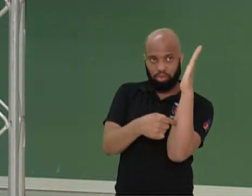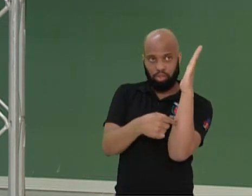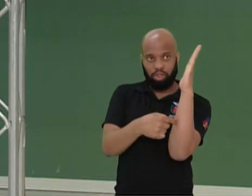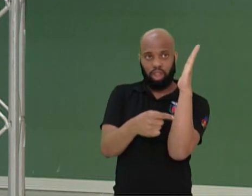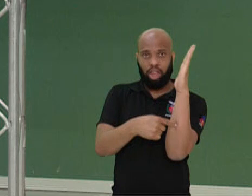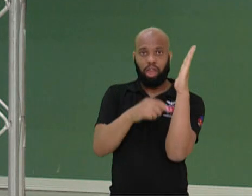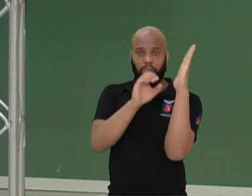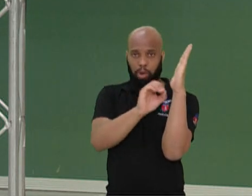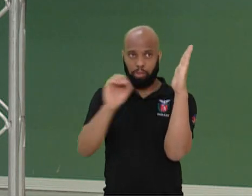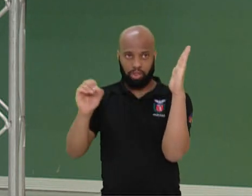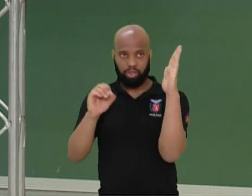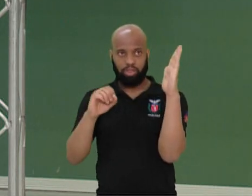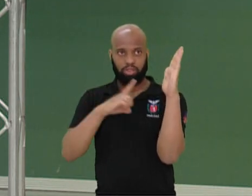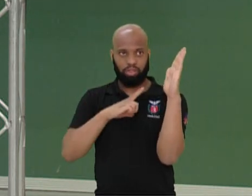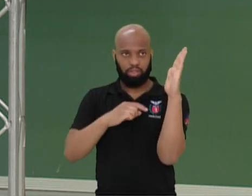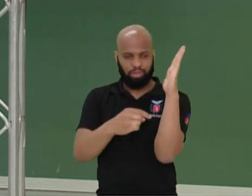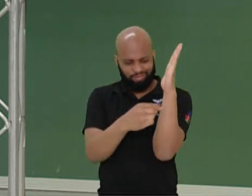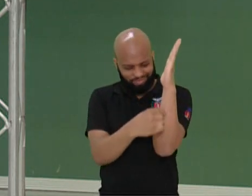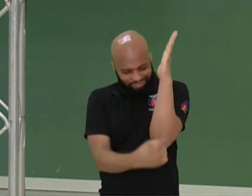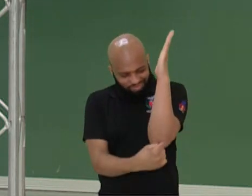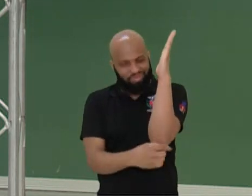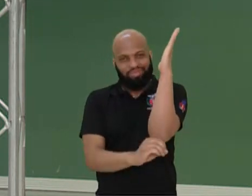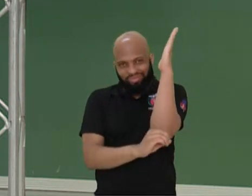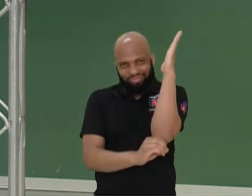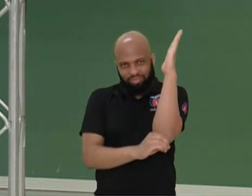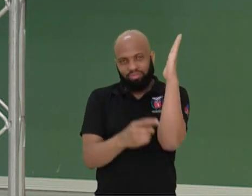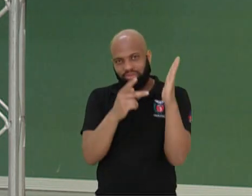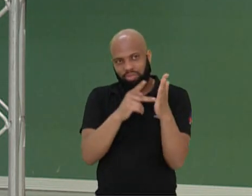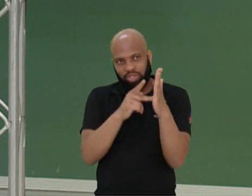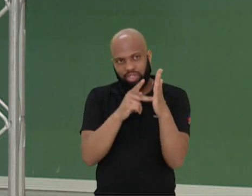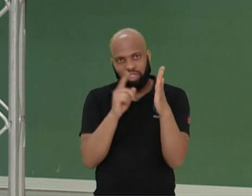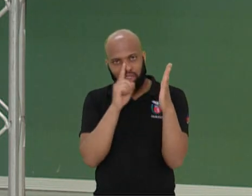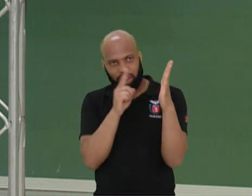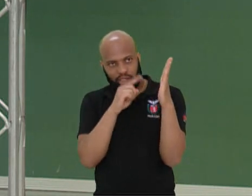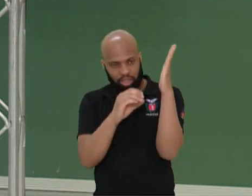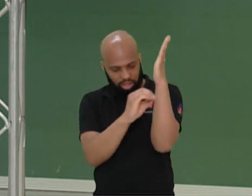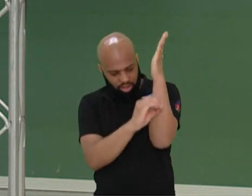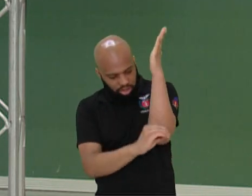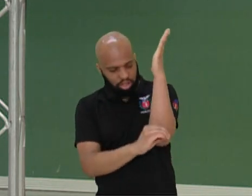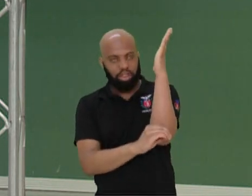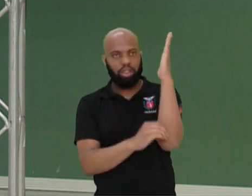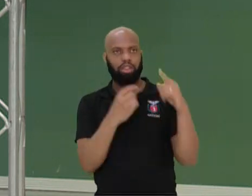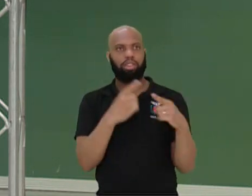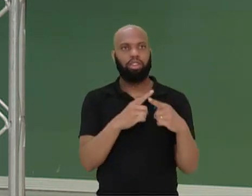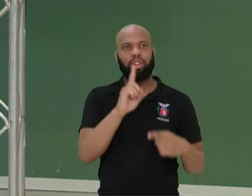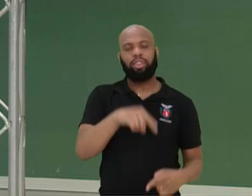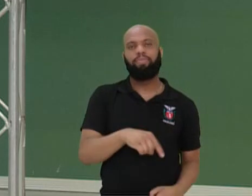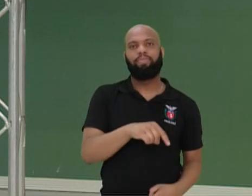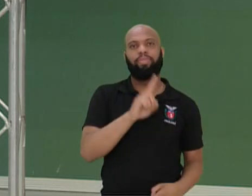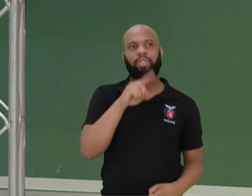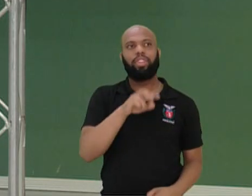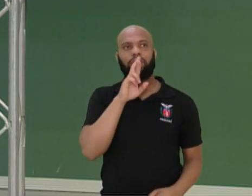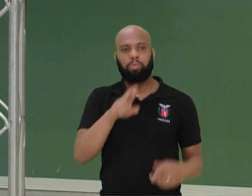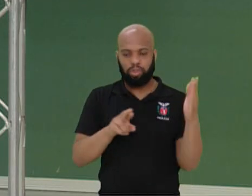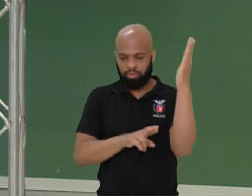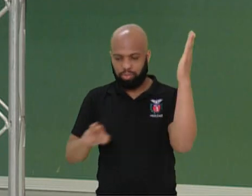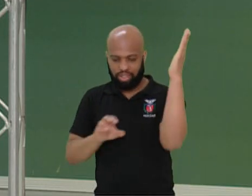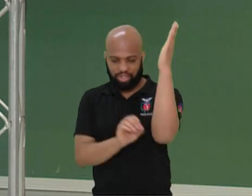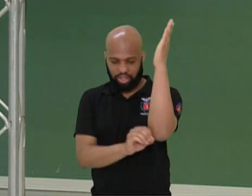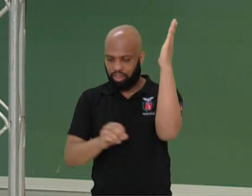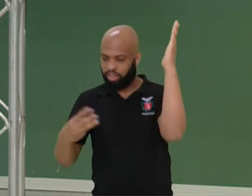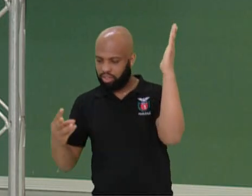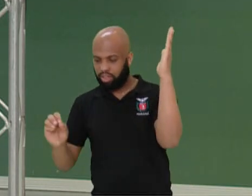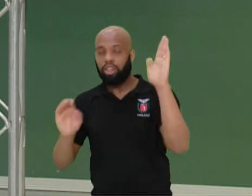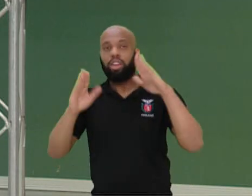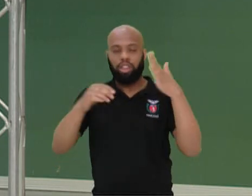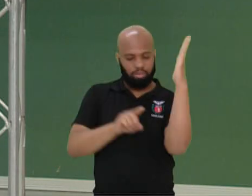que ser o ponto 0, 0, né? Teria que estar um pouquinho para baixo, na verdade, aqui, né? As raízes aqui são 0 e 30, né? Bom, mas